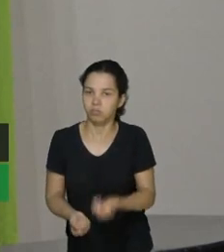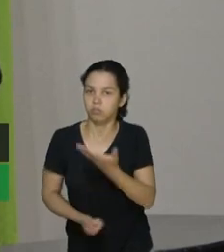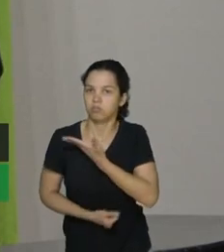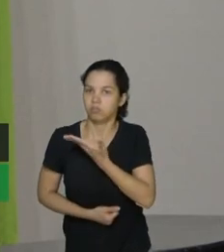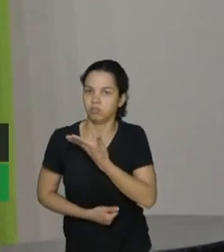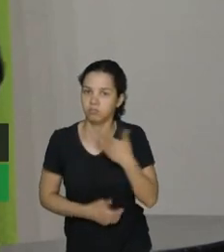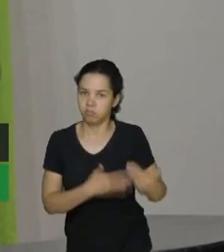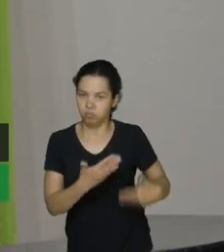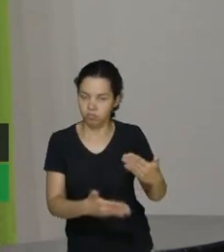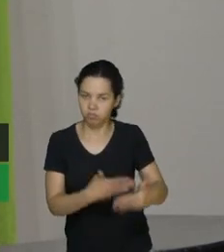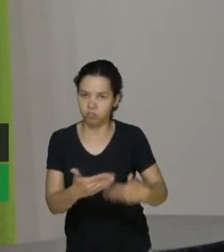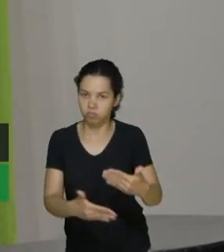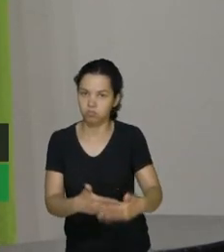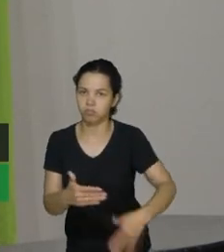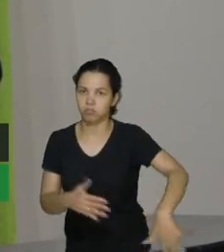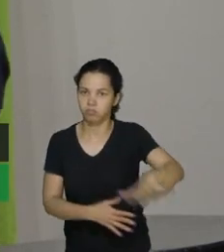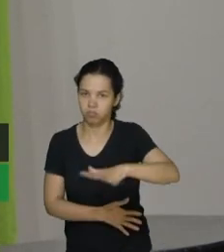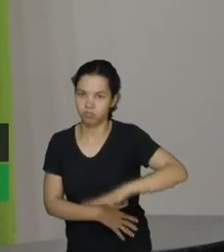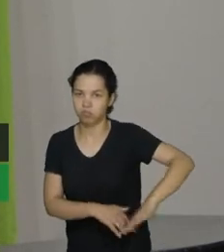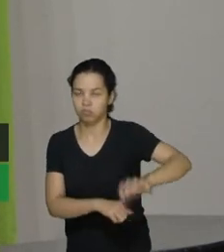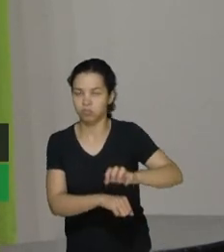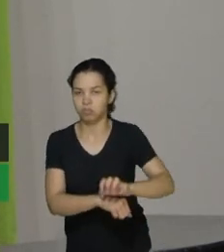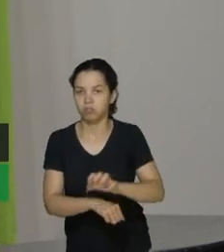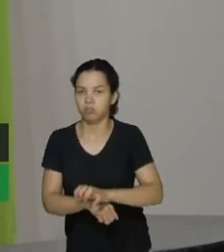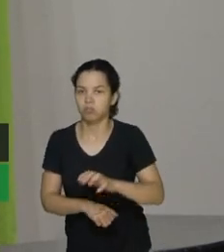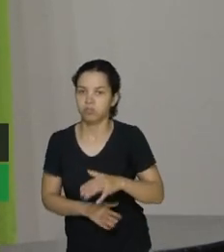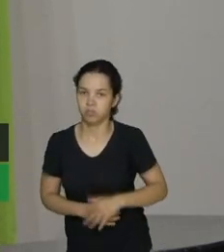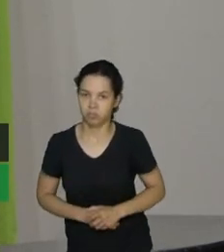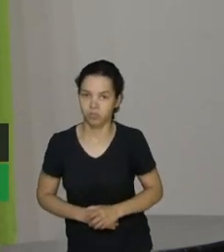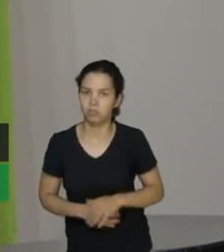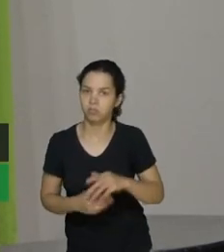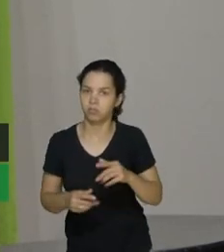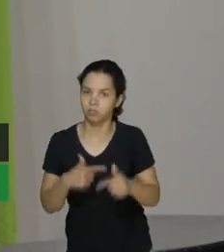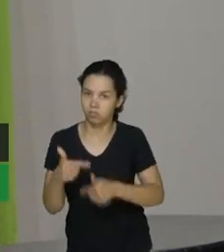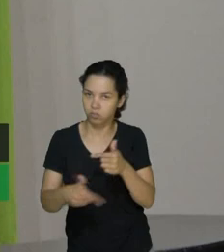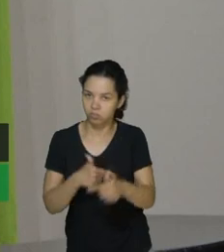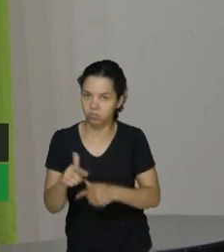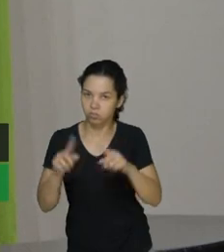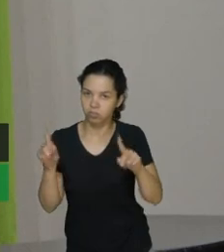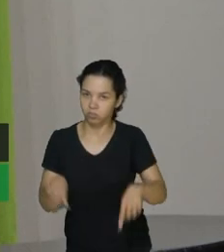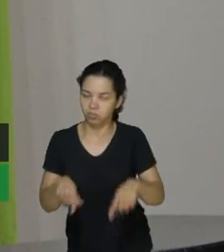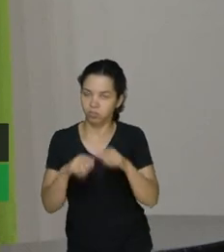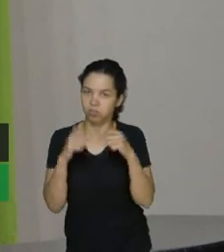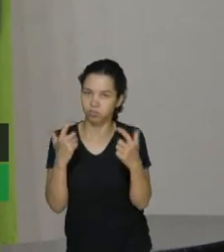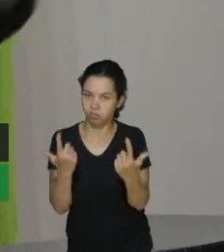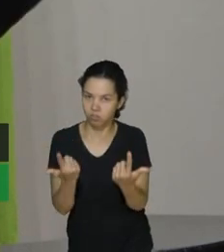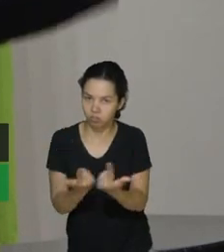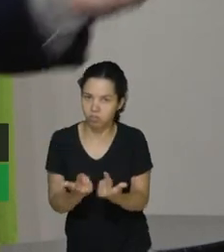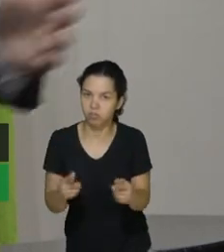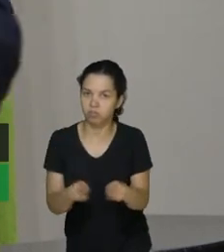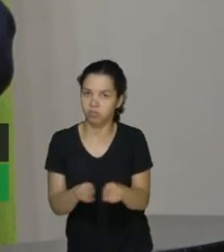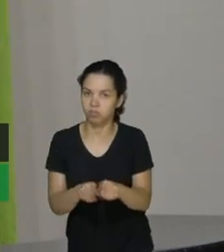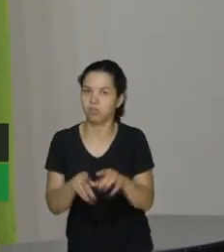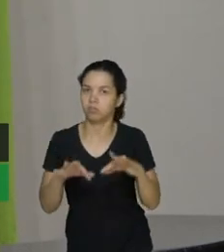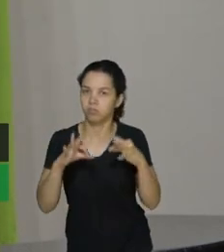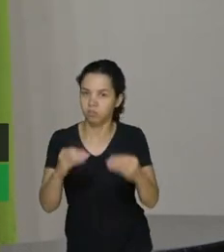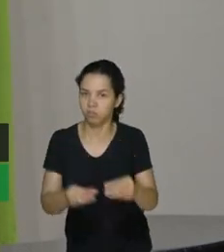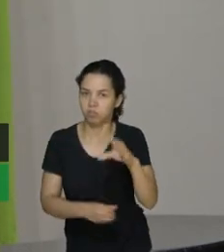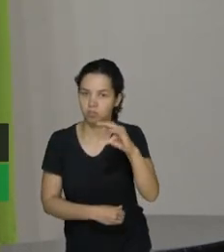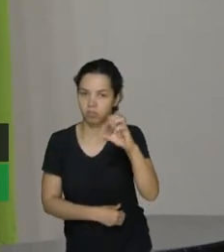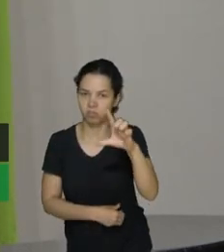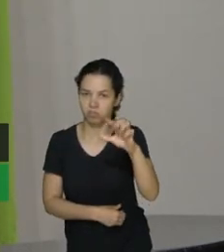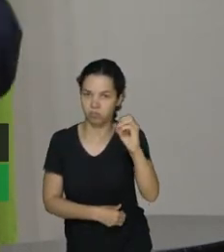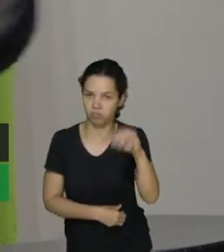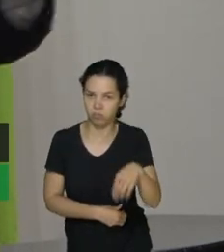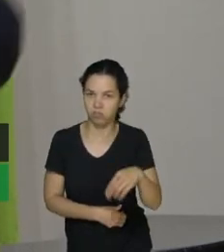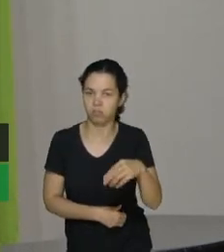construímos em todas as regiões, aos funcionários da casa, a todos os funcionários, a Cléo, a todos os